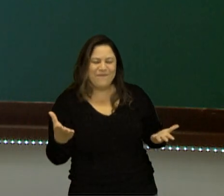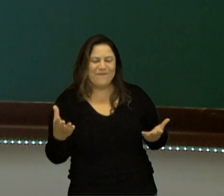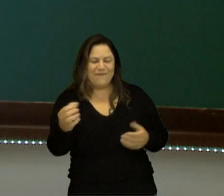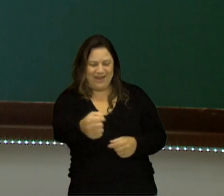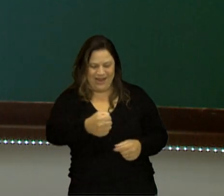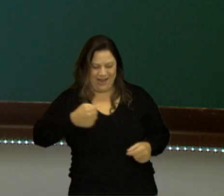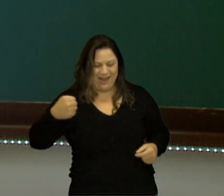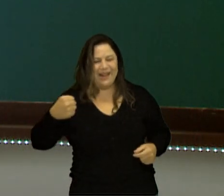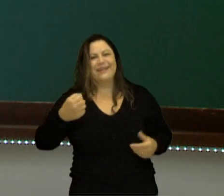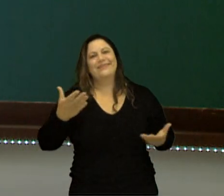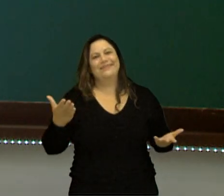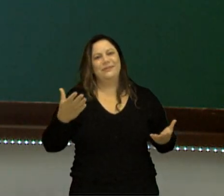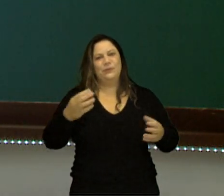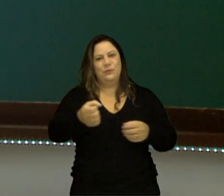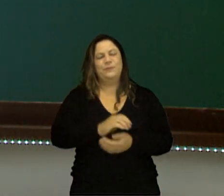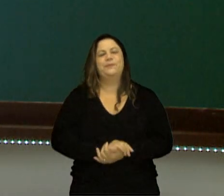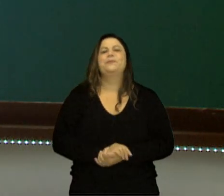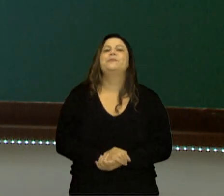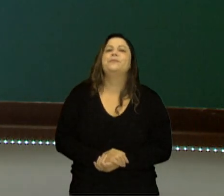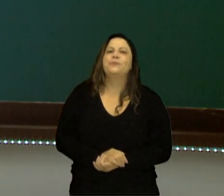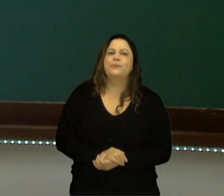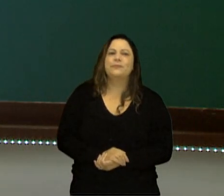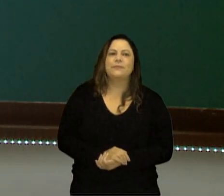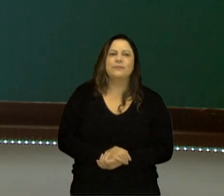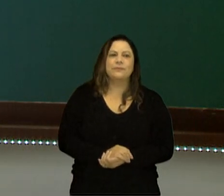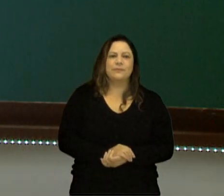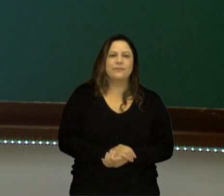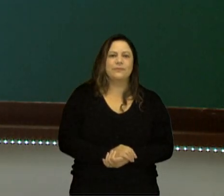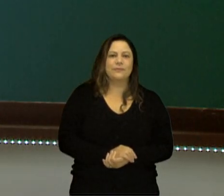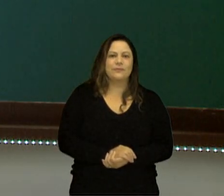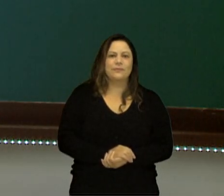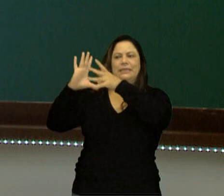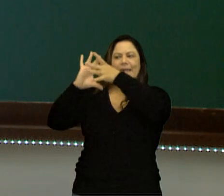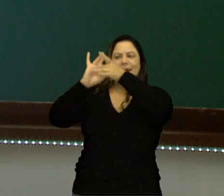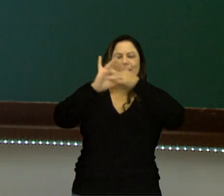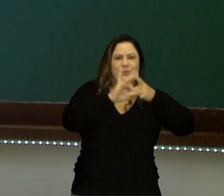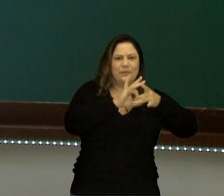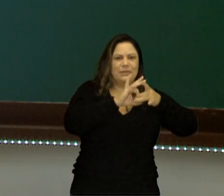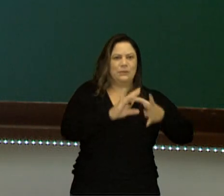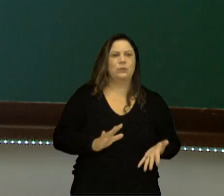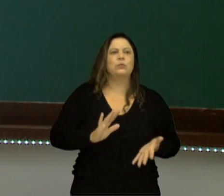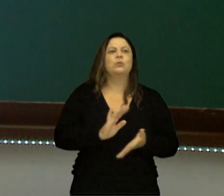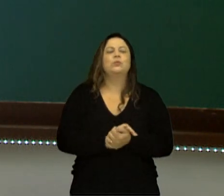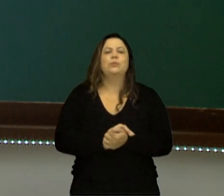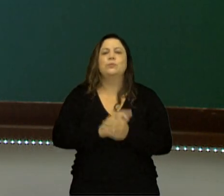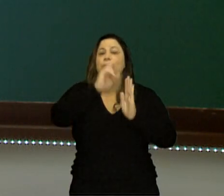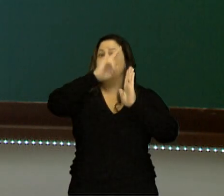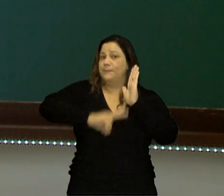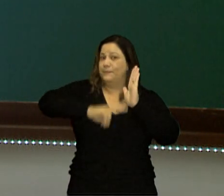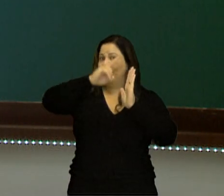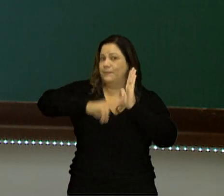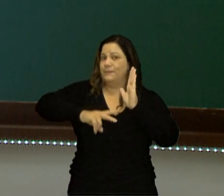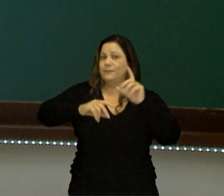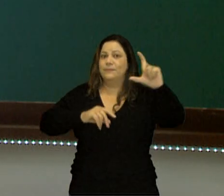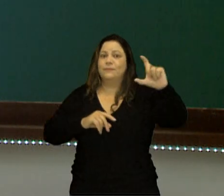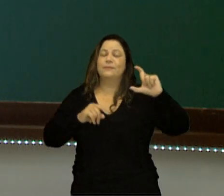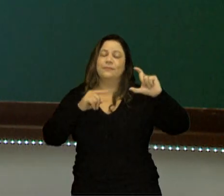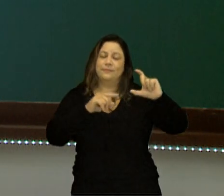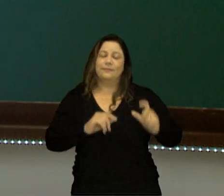para vocês ficarem aí relembrando, entenderem o que é orações, relembrar o que é uma oração. Vamos ler